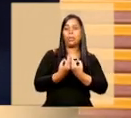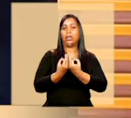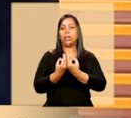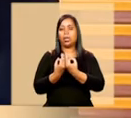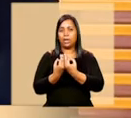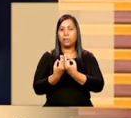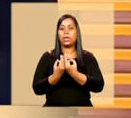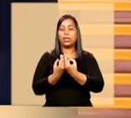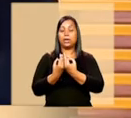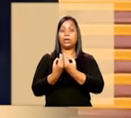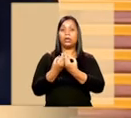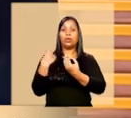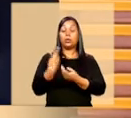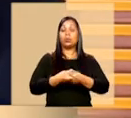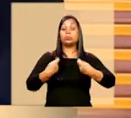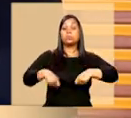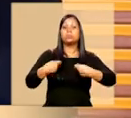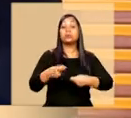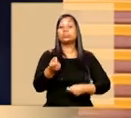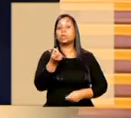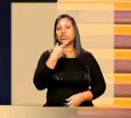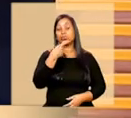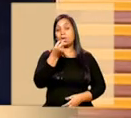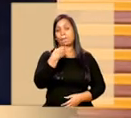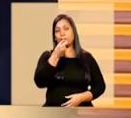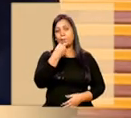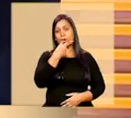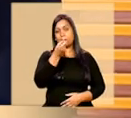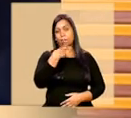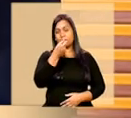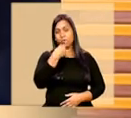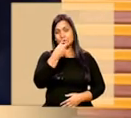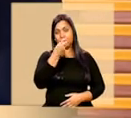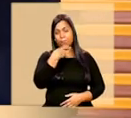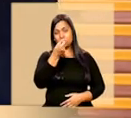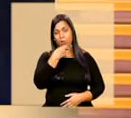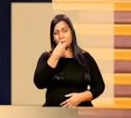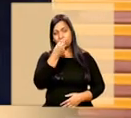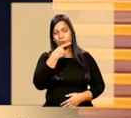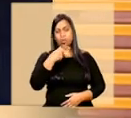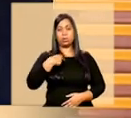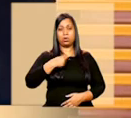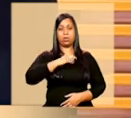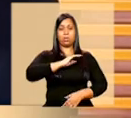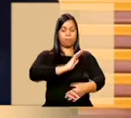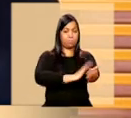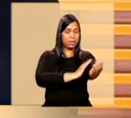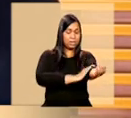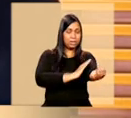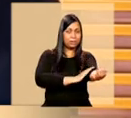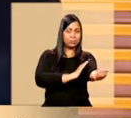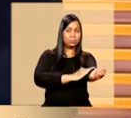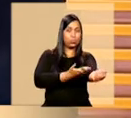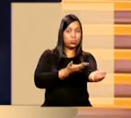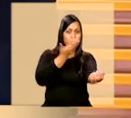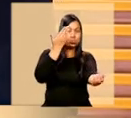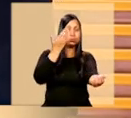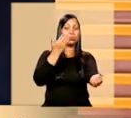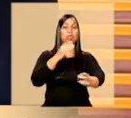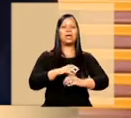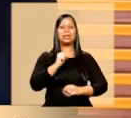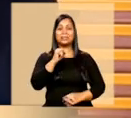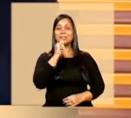se for viável a doação de órgãos, nós precisamos de medicações. Né? Então, precisamos medicações para manter a pressão. Se ele